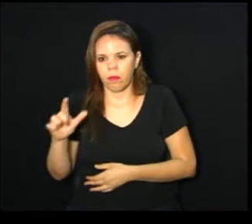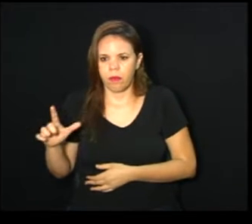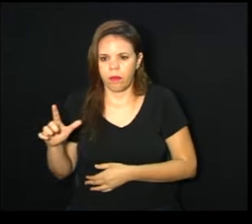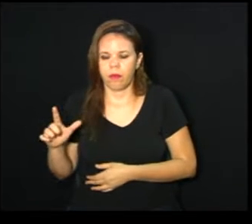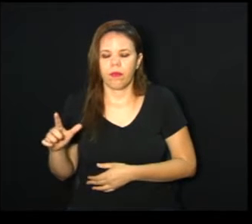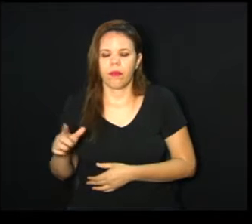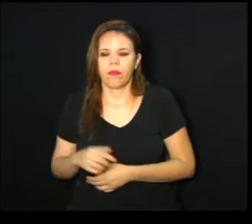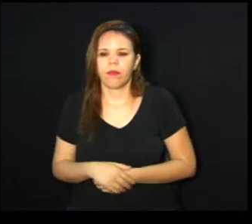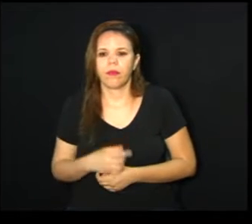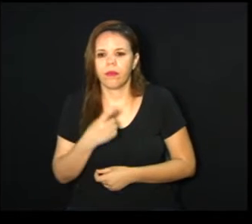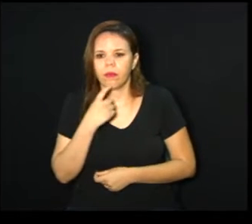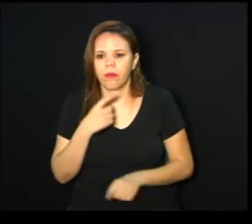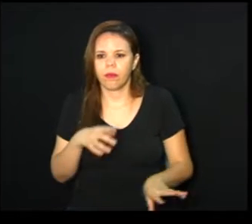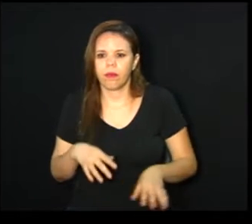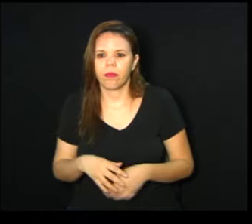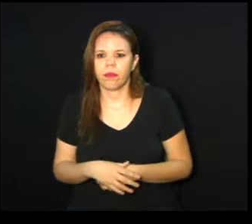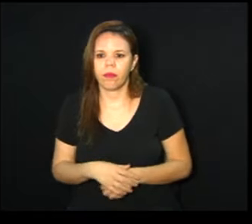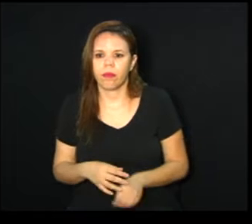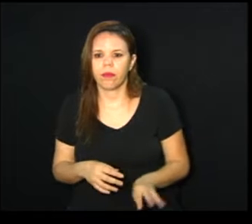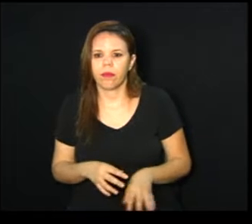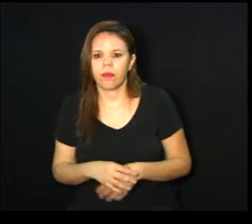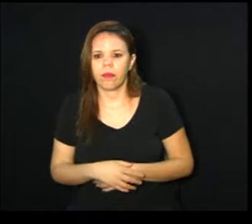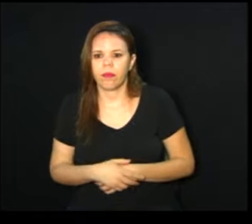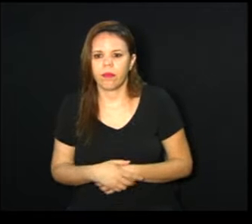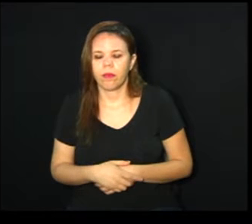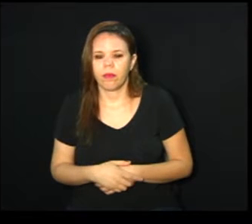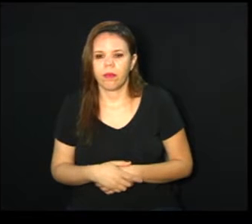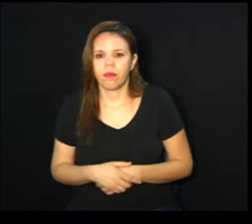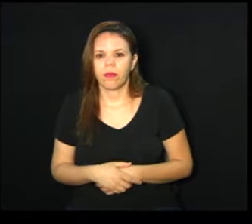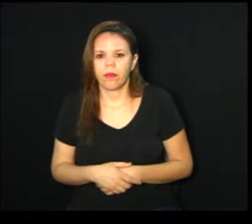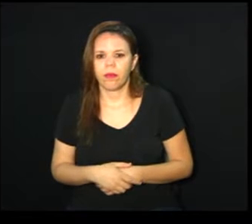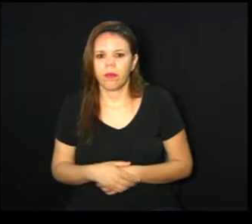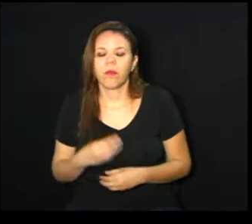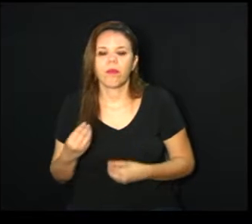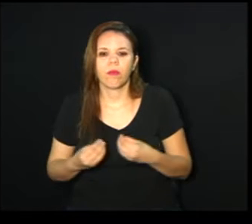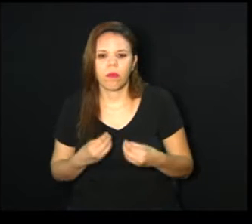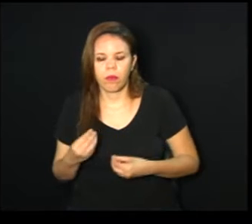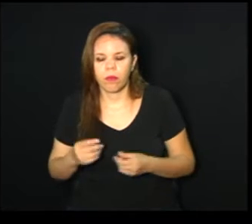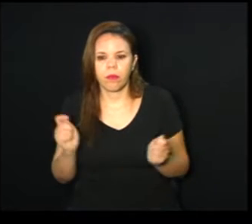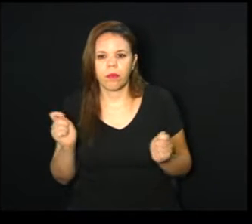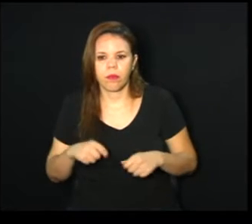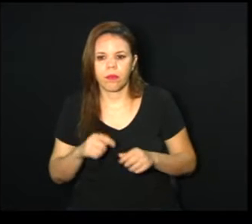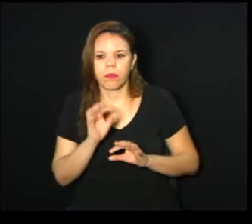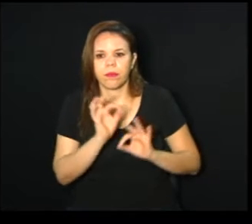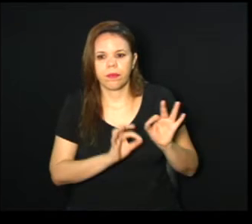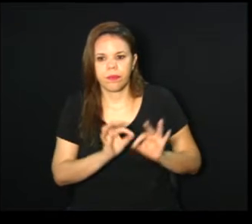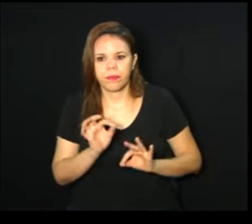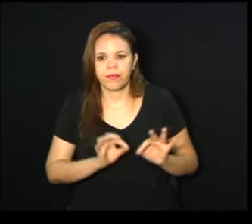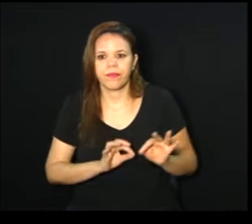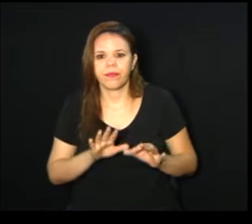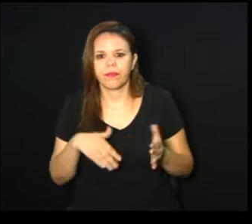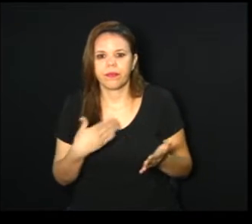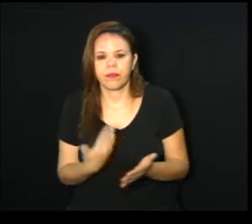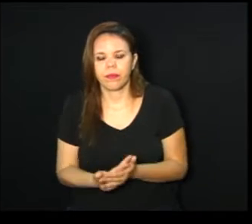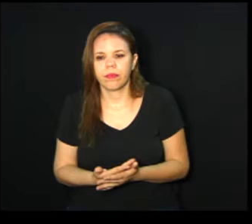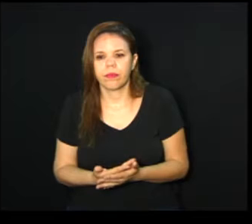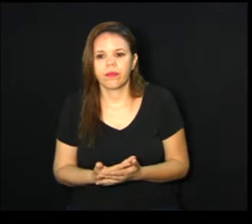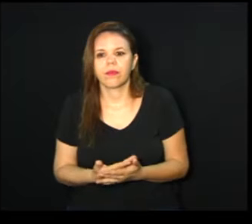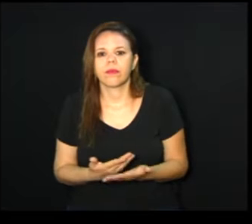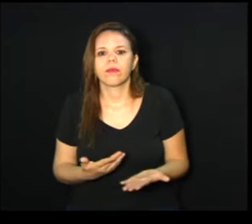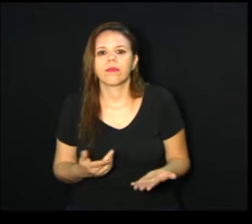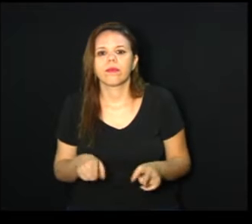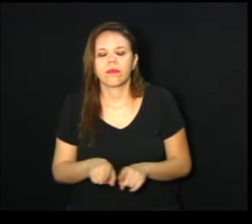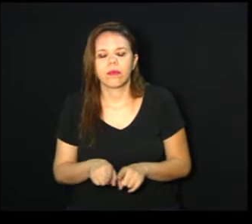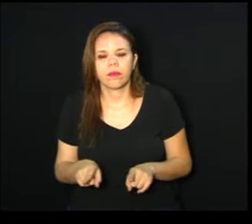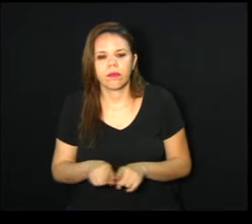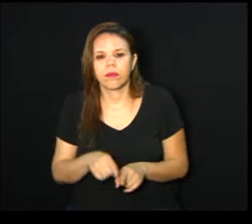da CPFL em Campinas. Além disso, como eu posso regulamentar até a parte de cobrança dessa recarga,